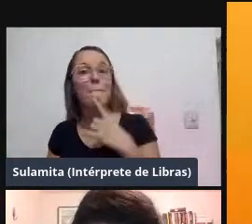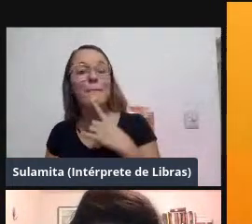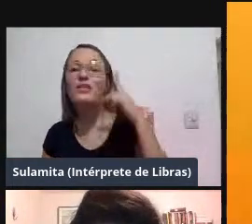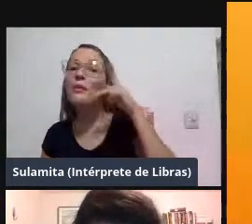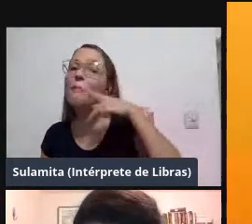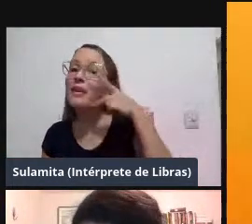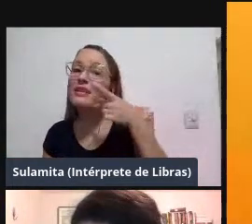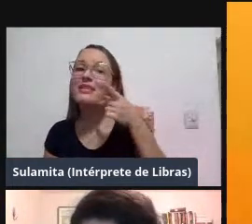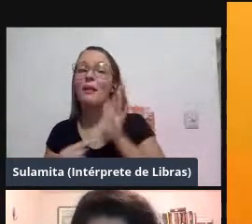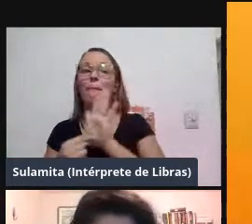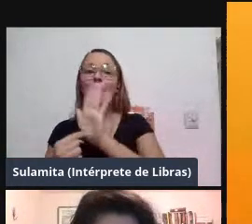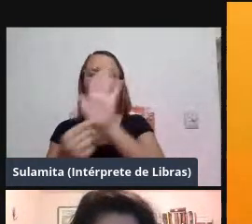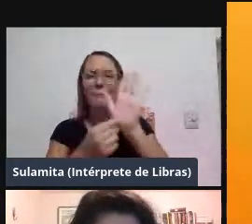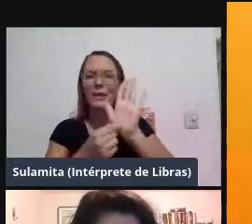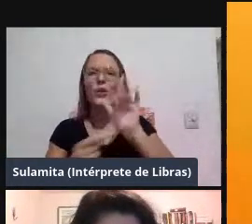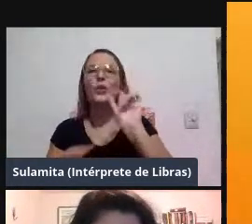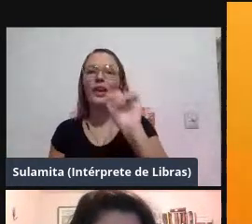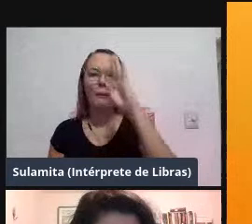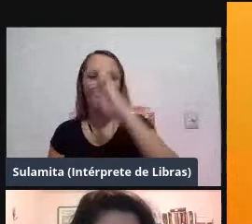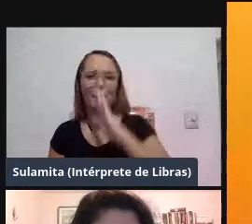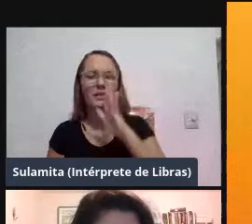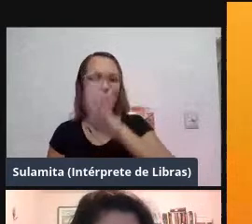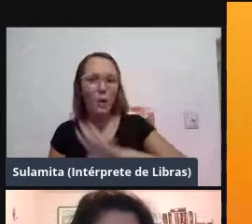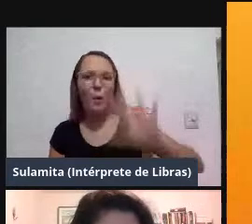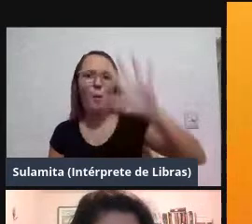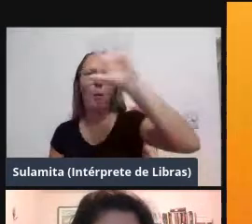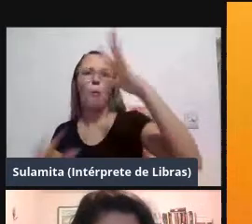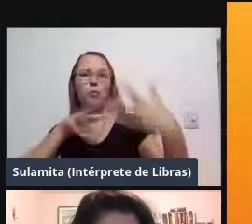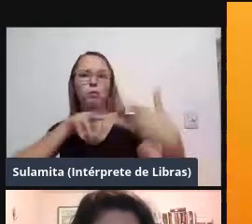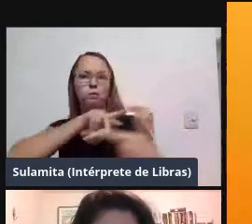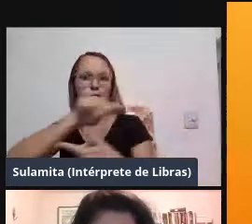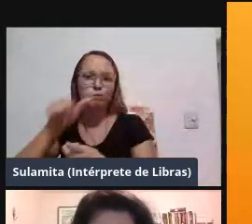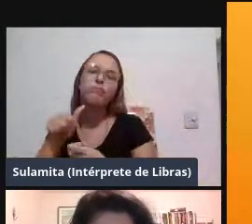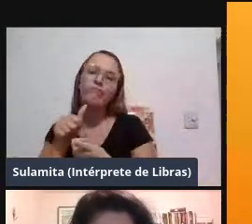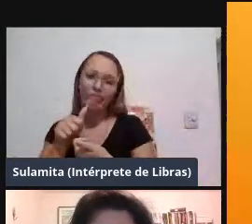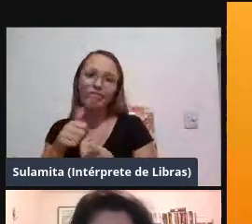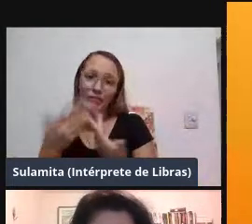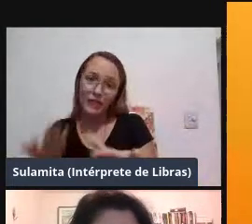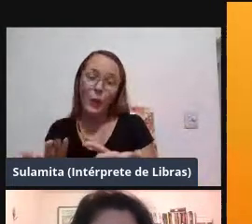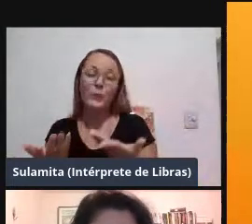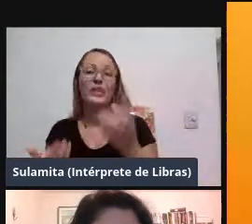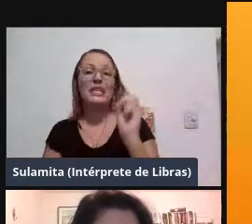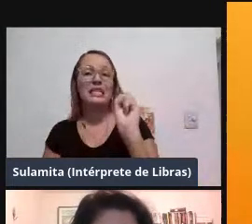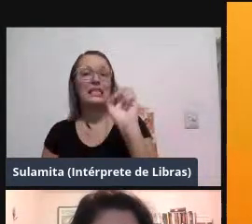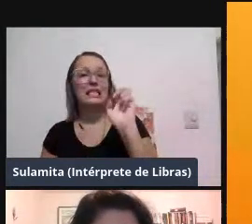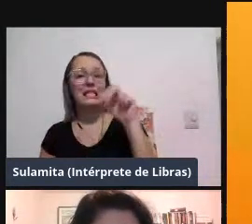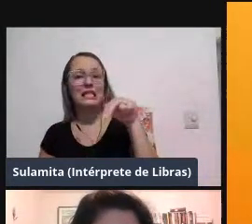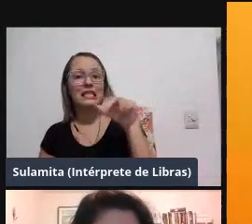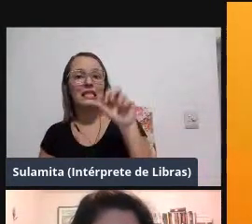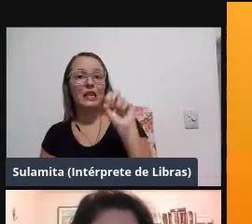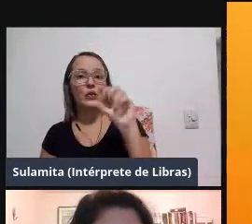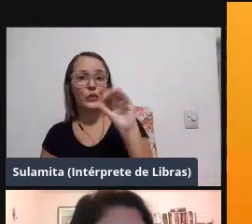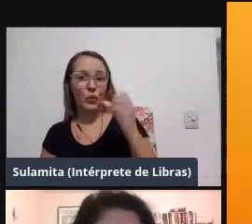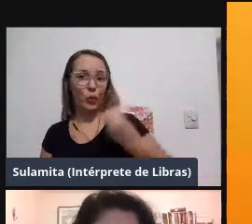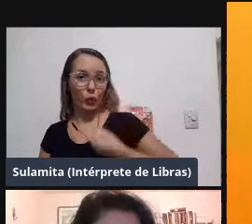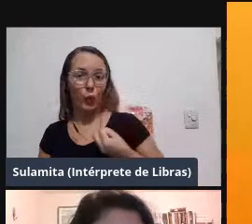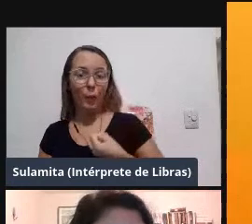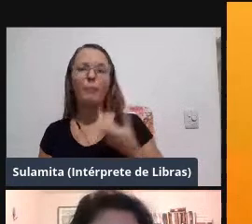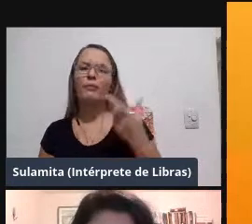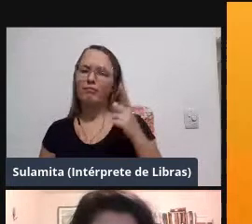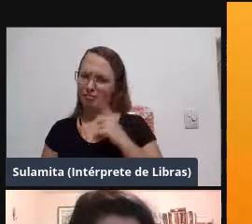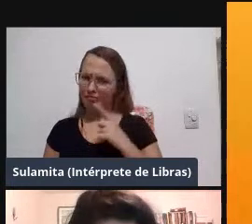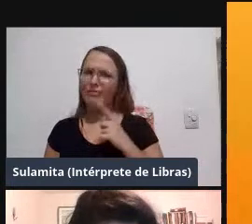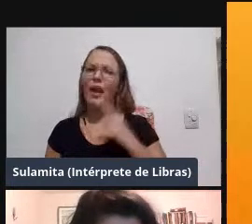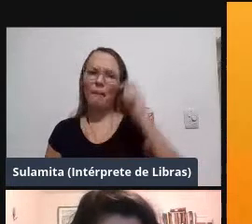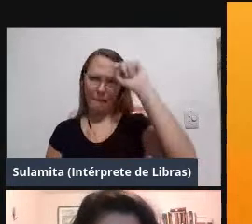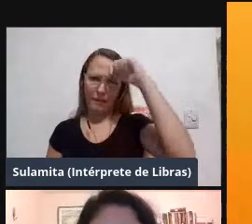hoje, né, o censo de 2010, é maior a proporção de pessoas que se declaram pretas e pardas na Paraíba do que a média nacional. E no século